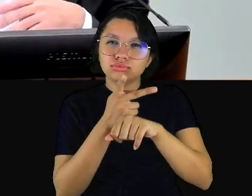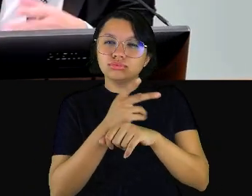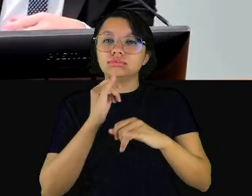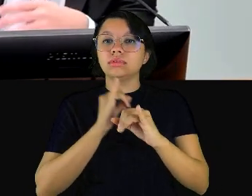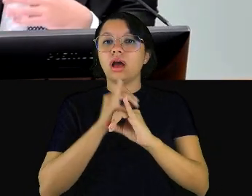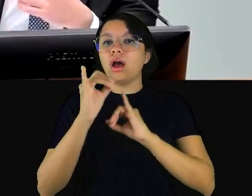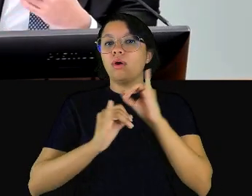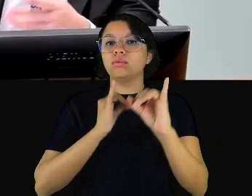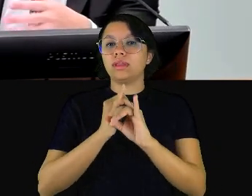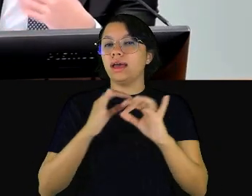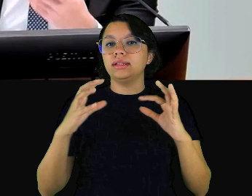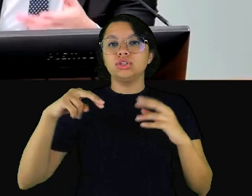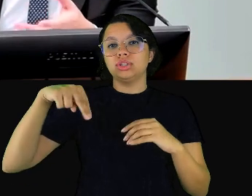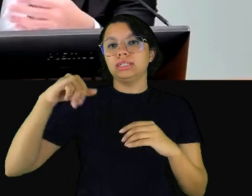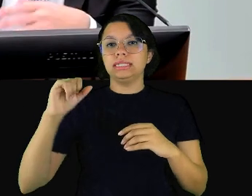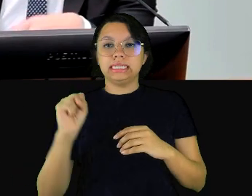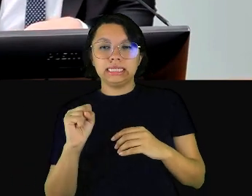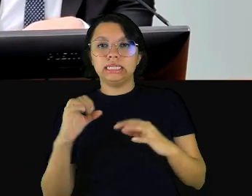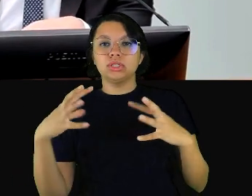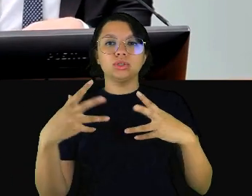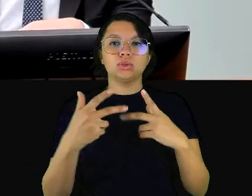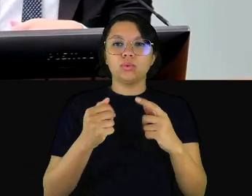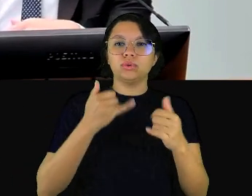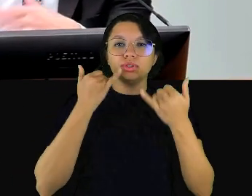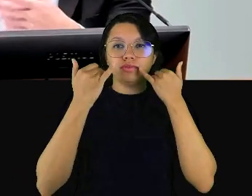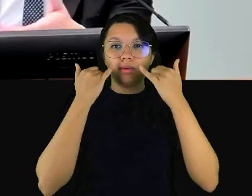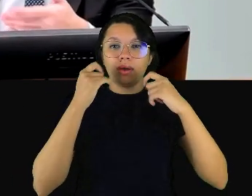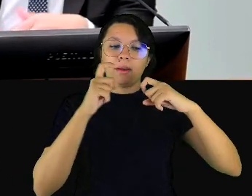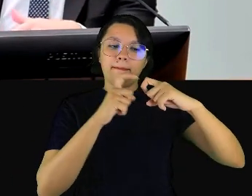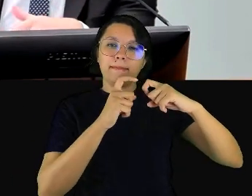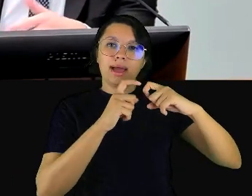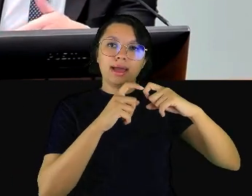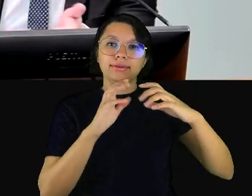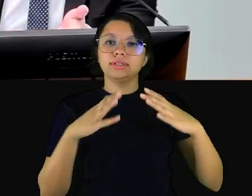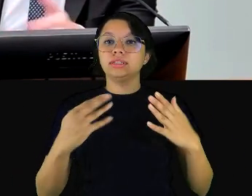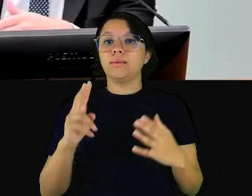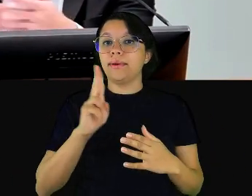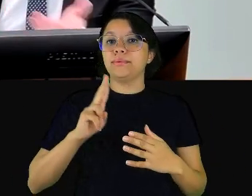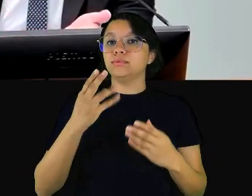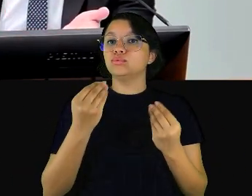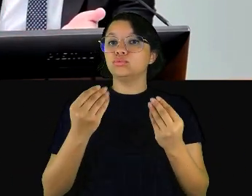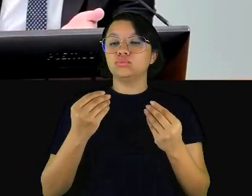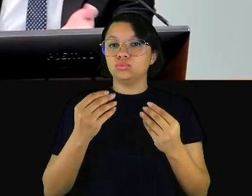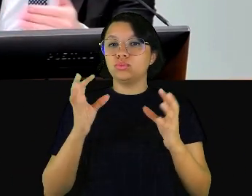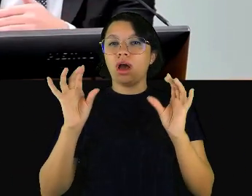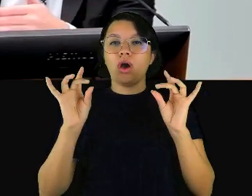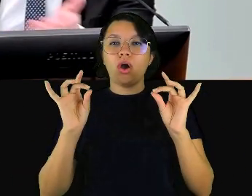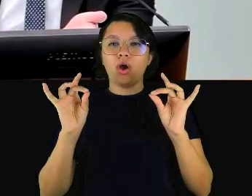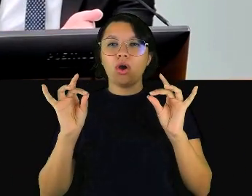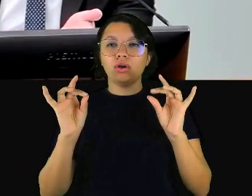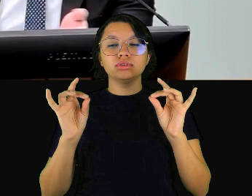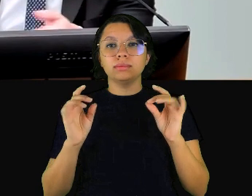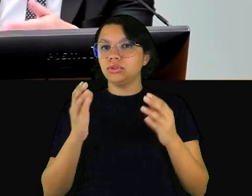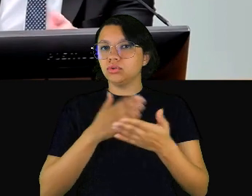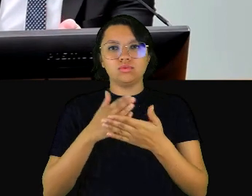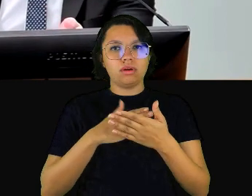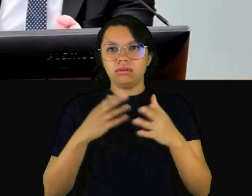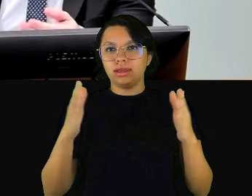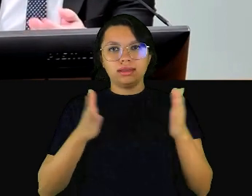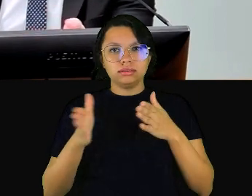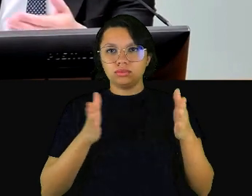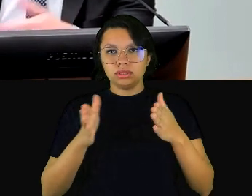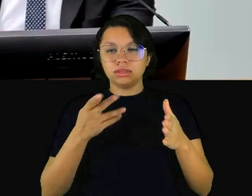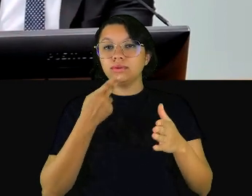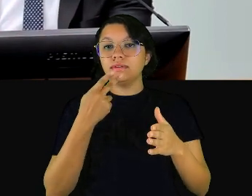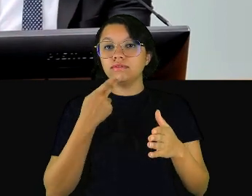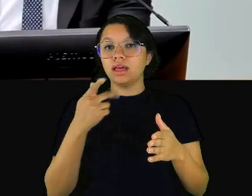dossiês médicos e todas as informações do segurado. E eu, por exemplo, tenho utilizado isso quase que automaticamente em quaisquer situações que